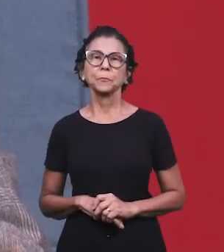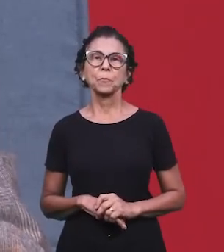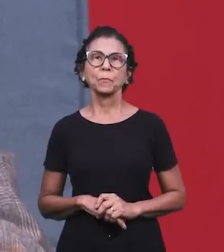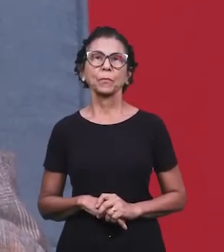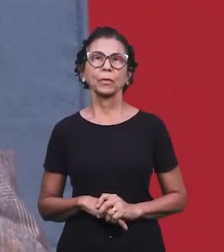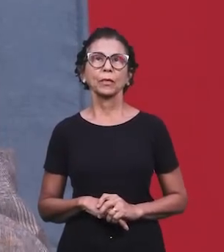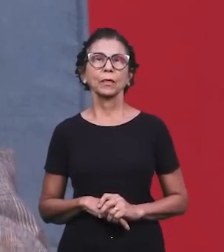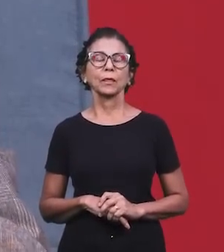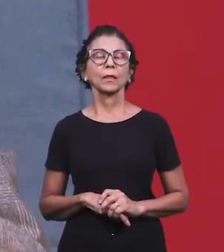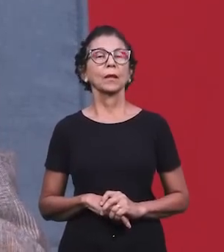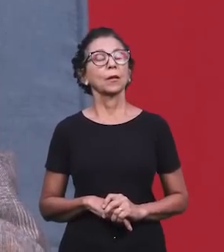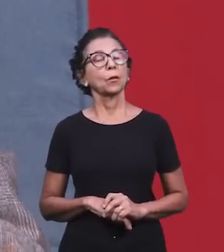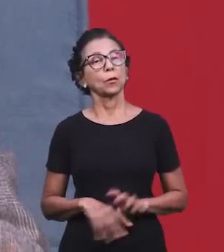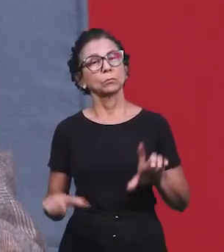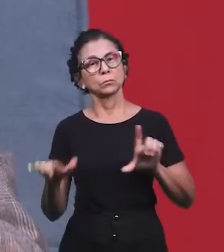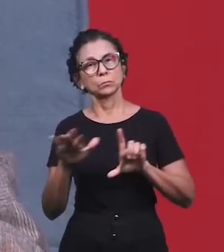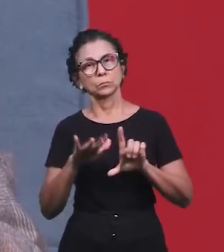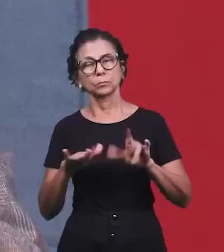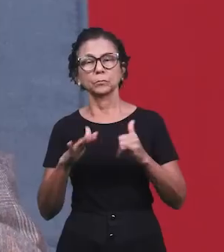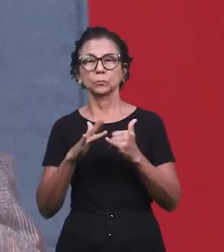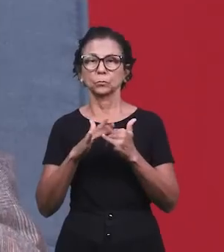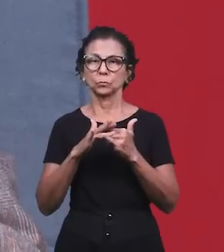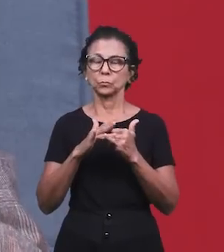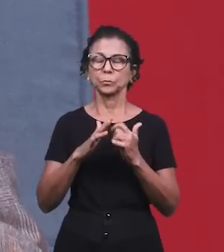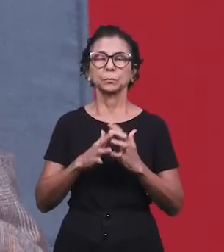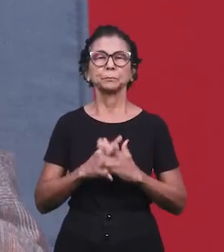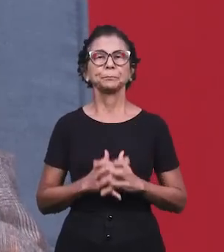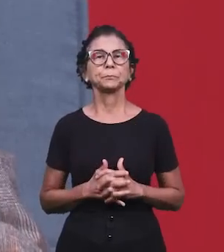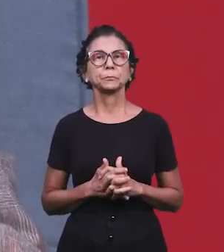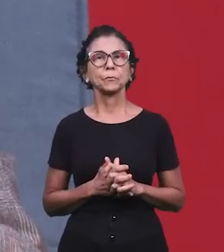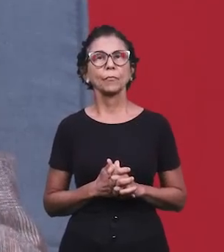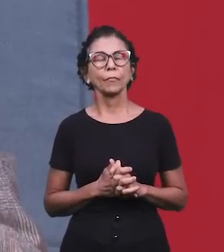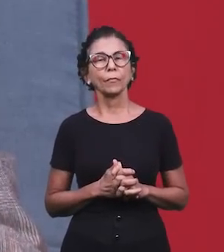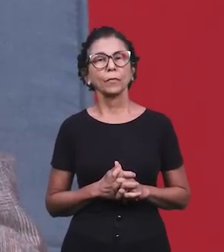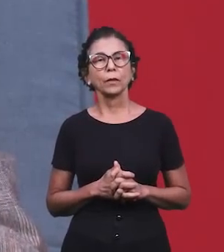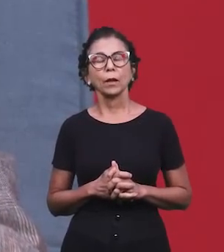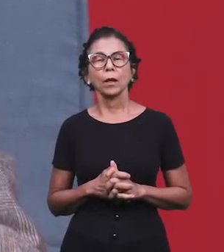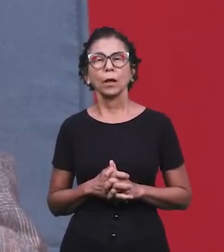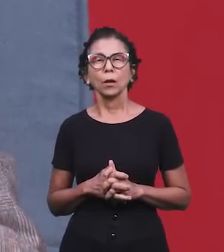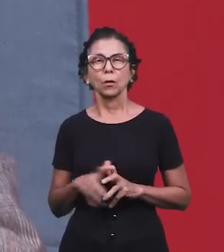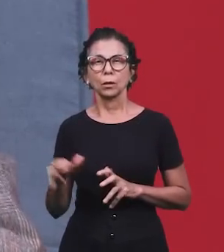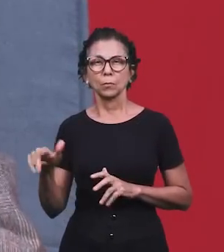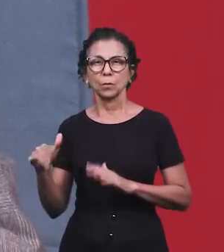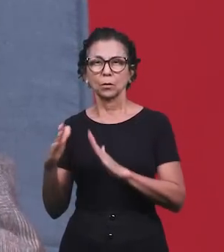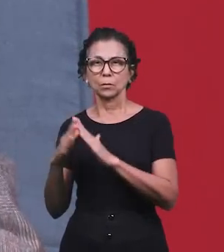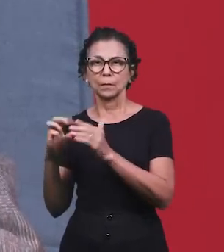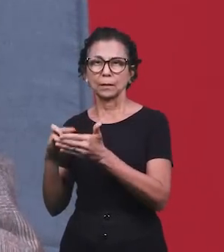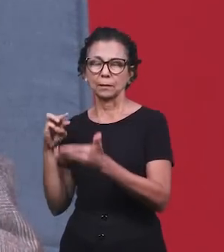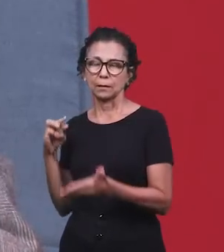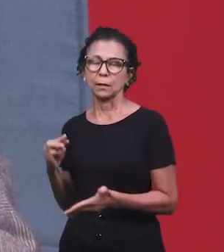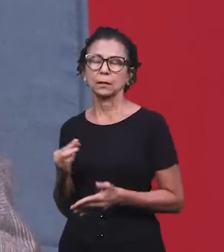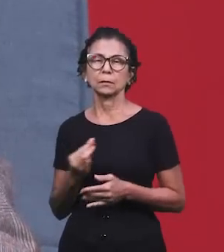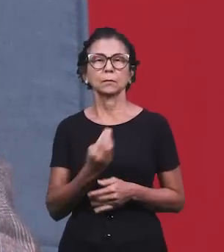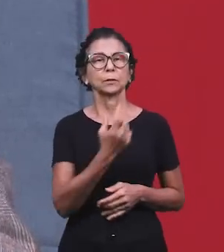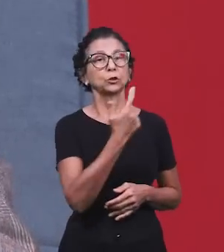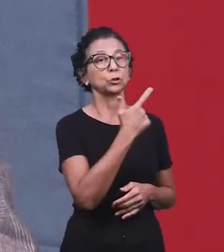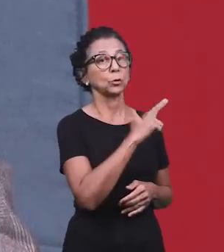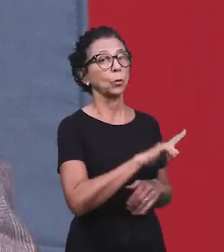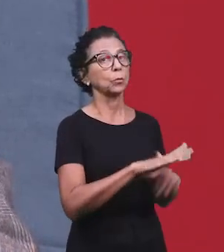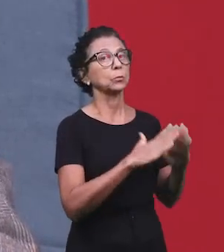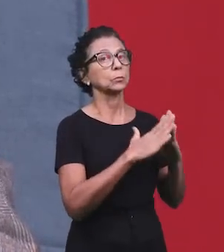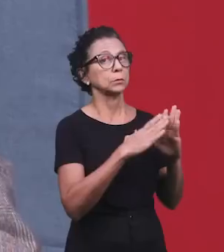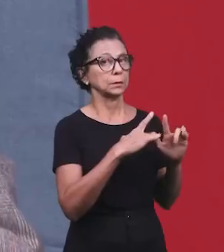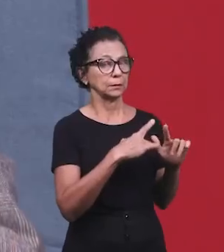ou também pelas nossas plataformas no YouTube. Os nossos irmãos da Igreja Cristã Maranata, irmãos nossos também de